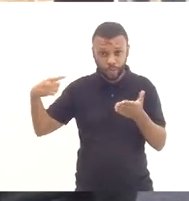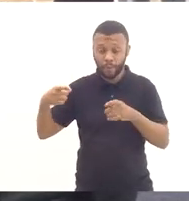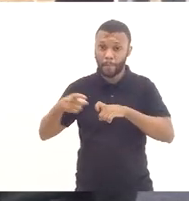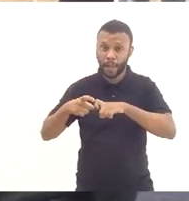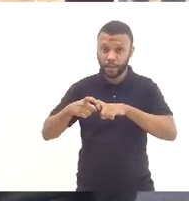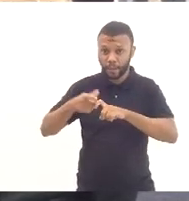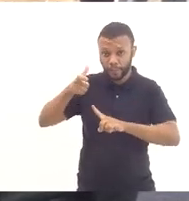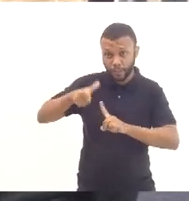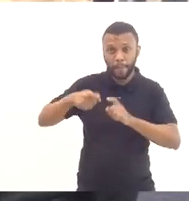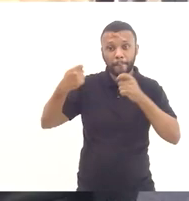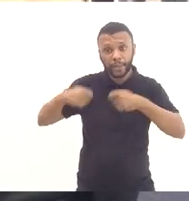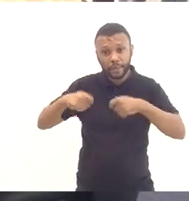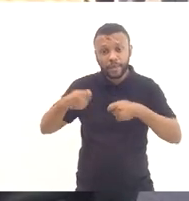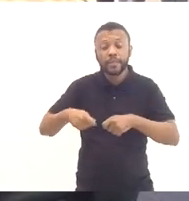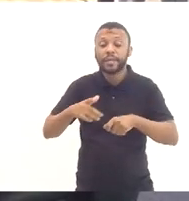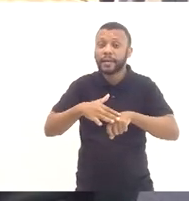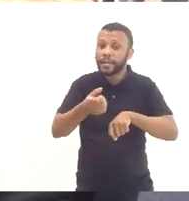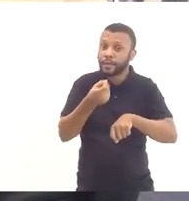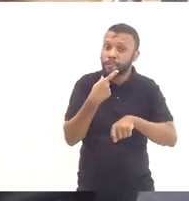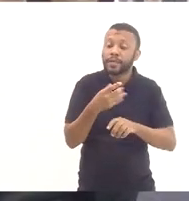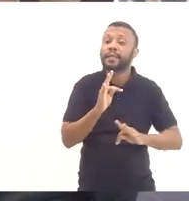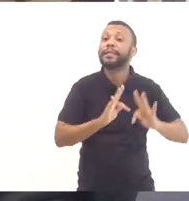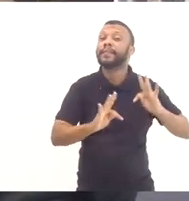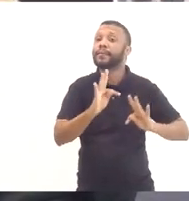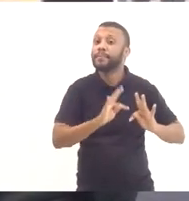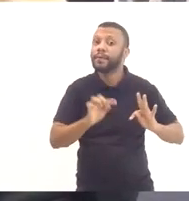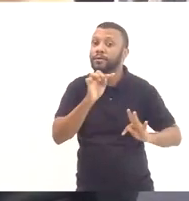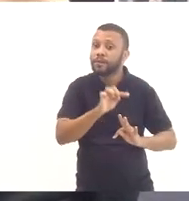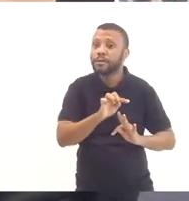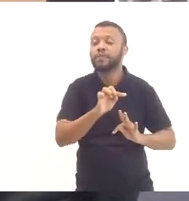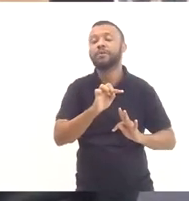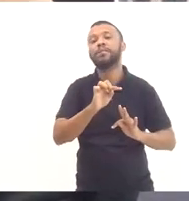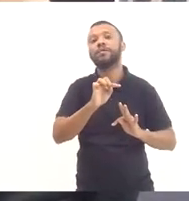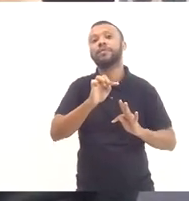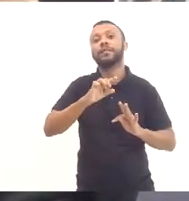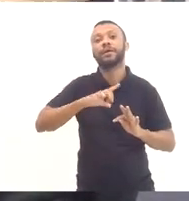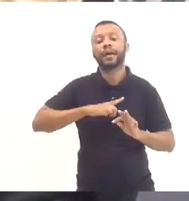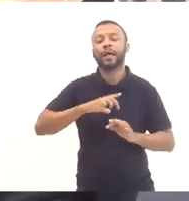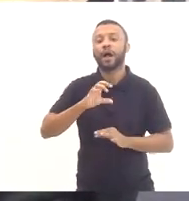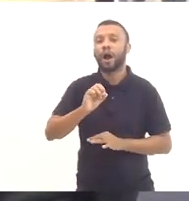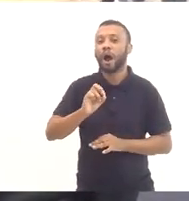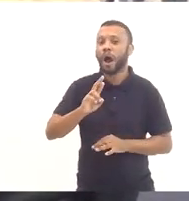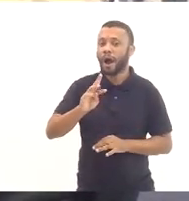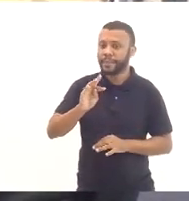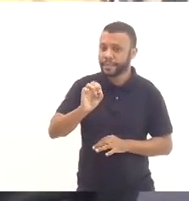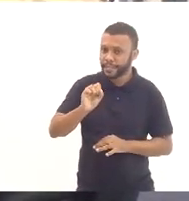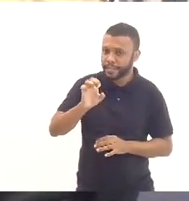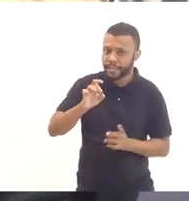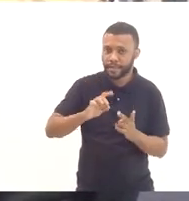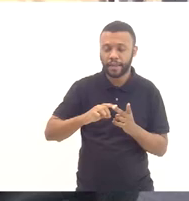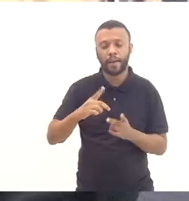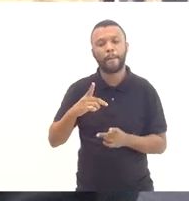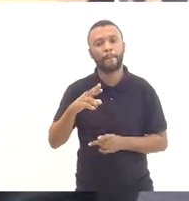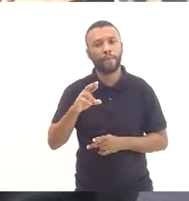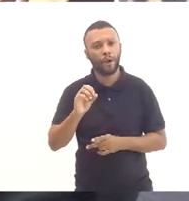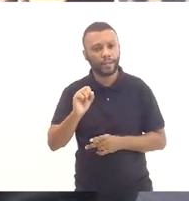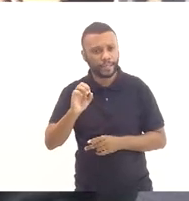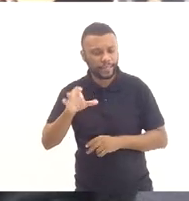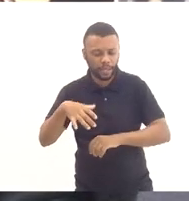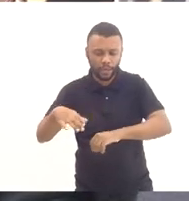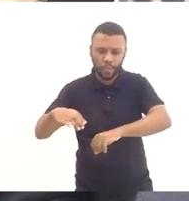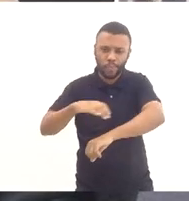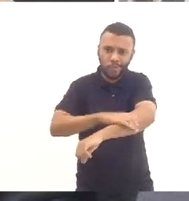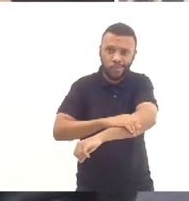precisa daquele medicamento daquele tratamento daquela órtese daquela prótese eu vou seguir o que o médico tá dizendo não